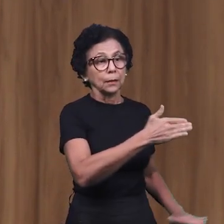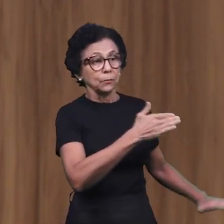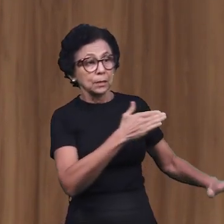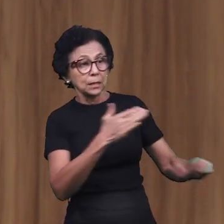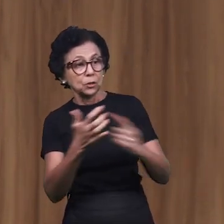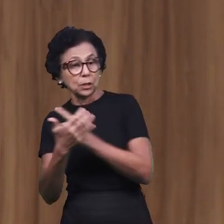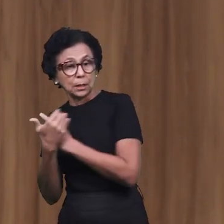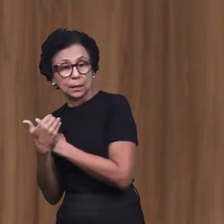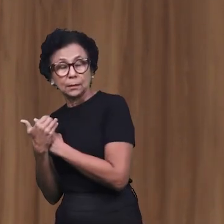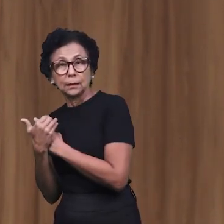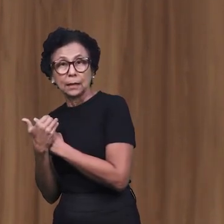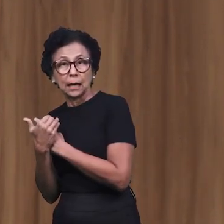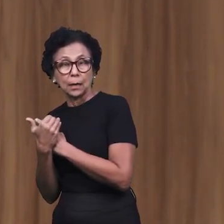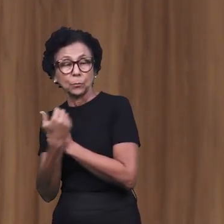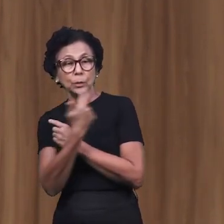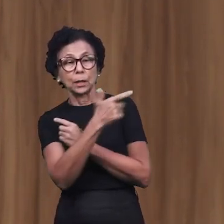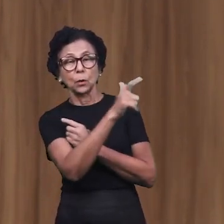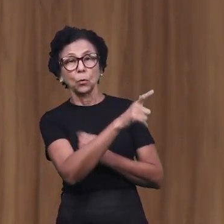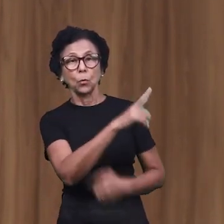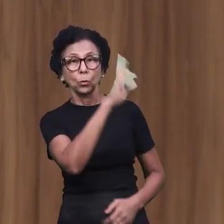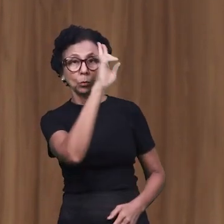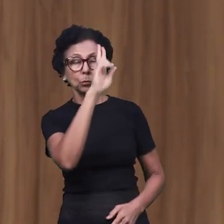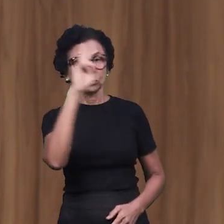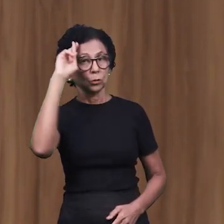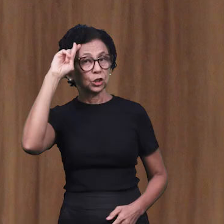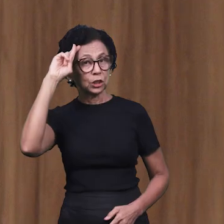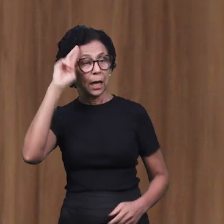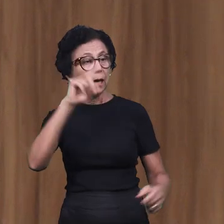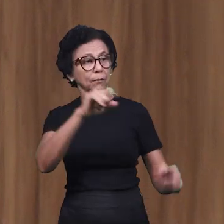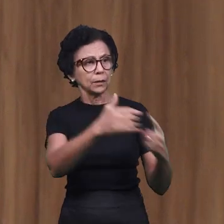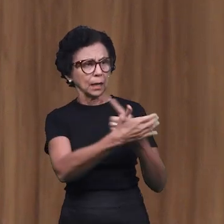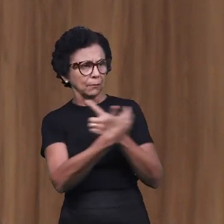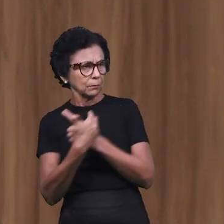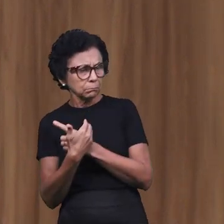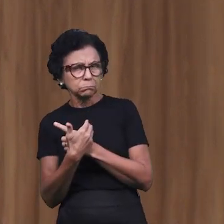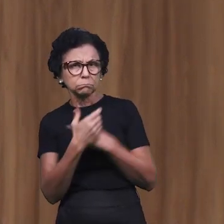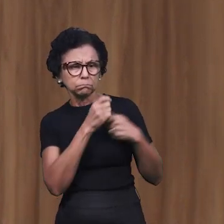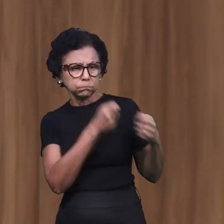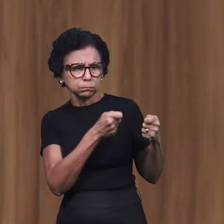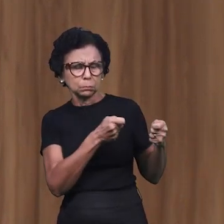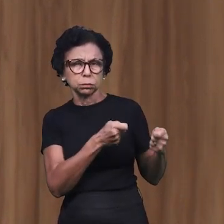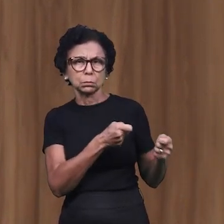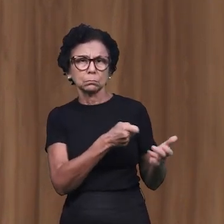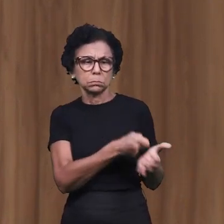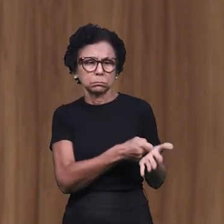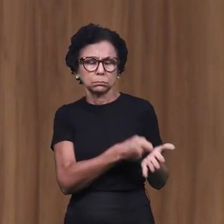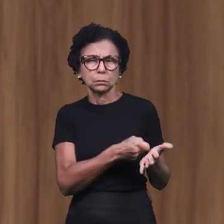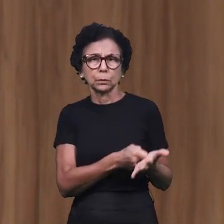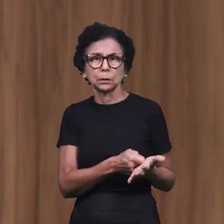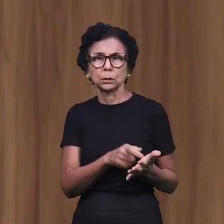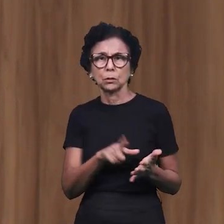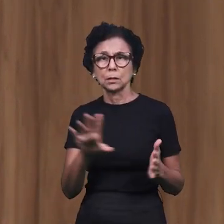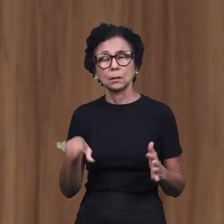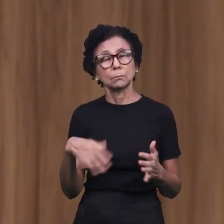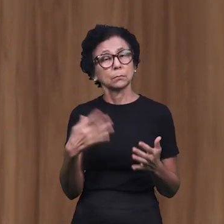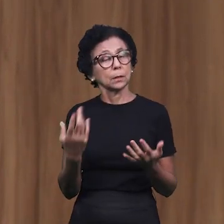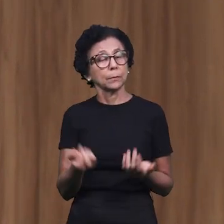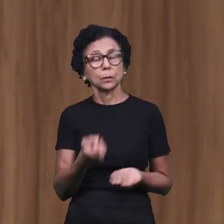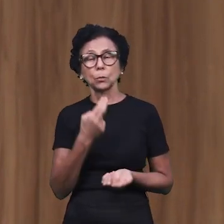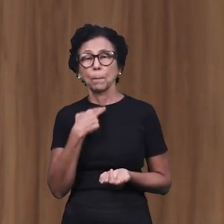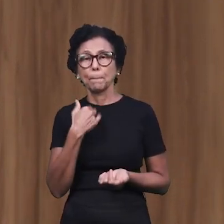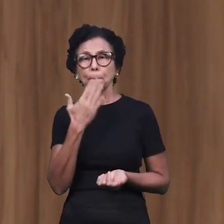estava sendo oprimido com a outra pessoa. Então, dá guarida para as pessoas, guarda, não pode ter